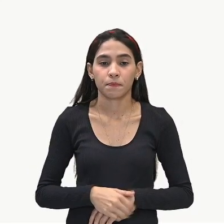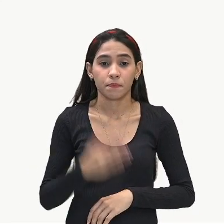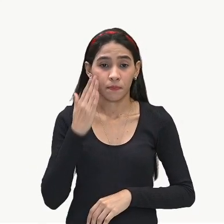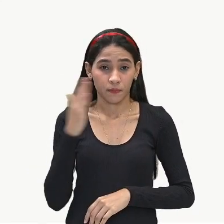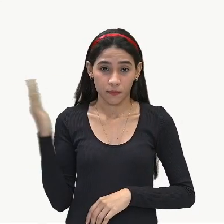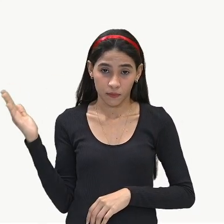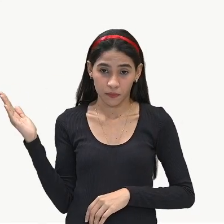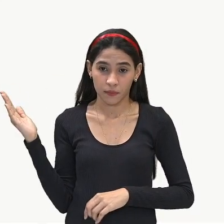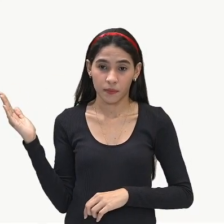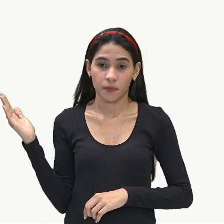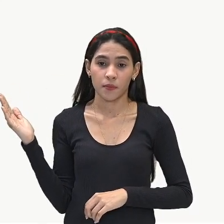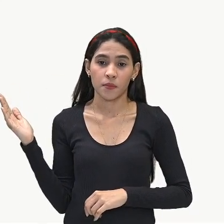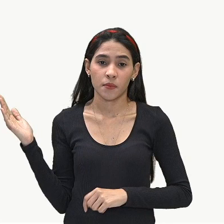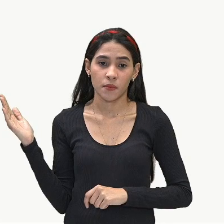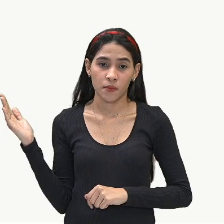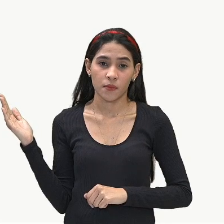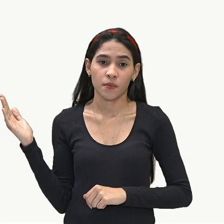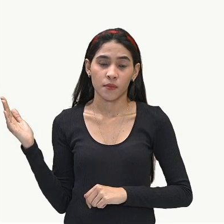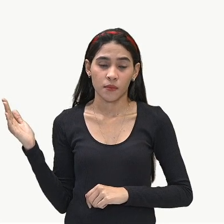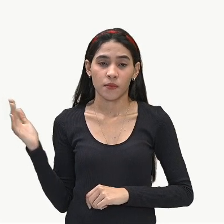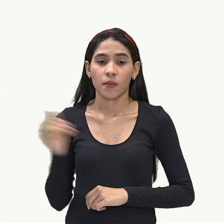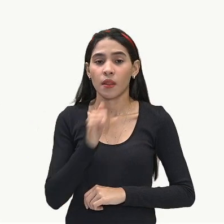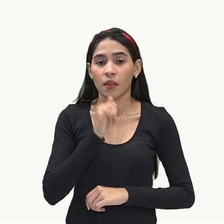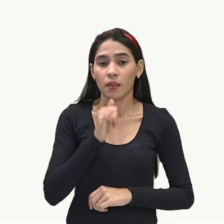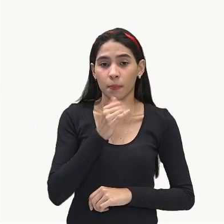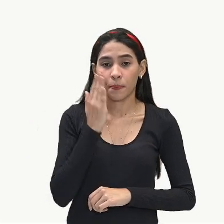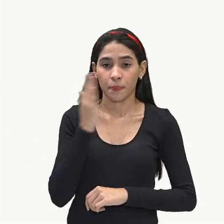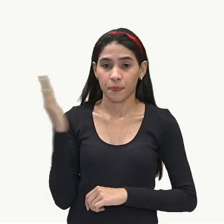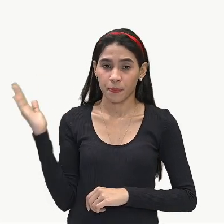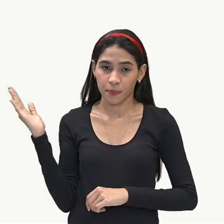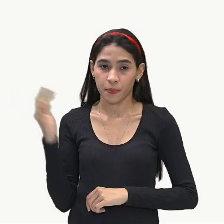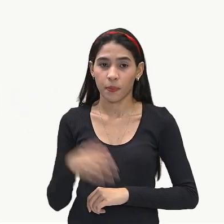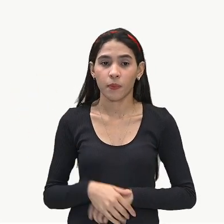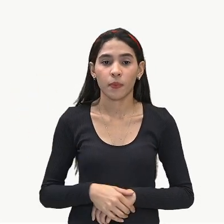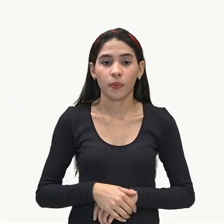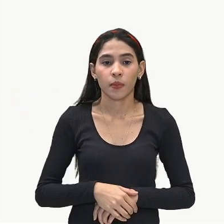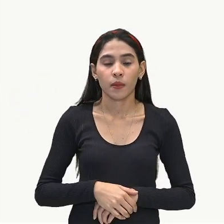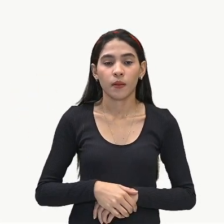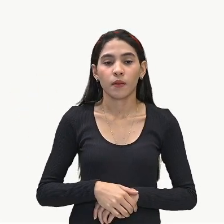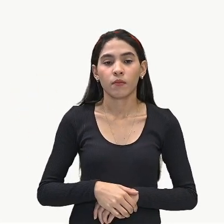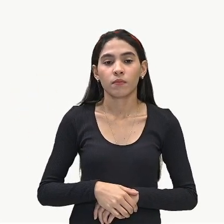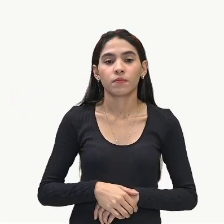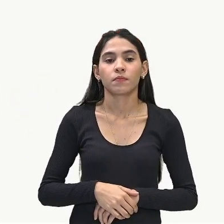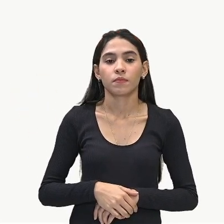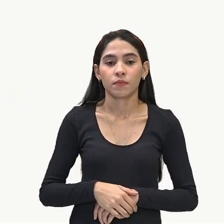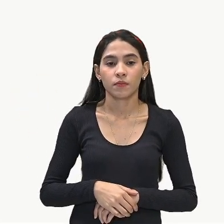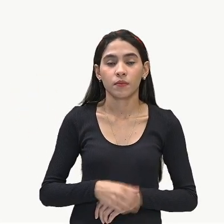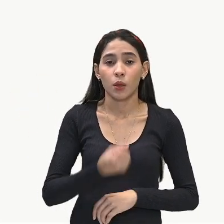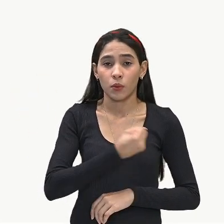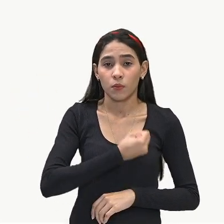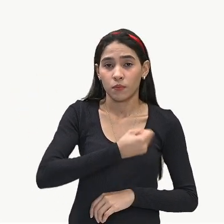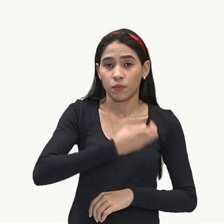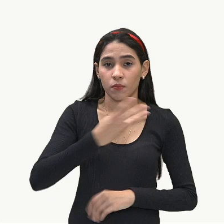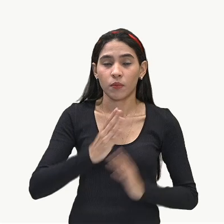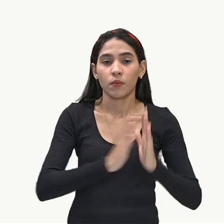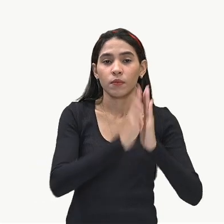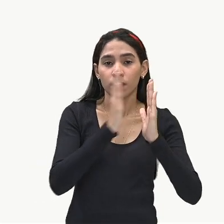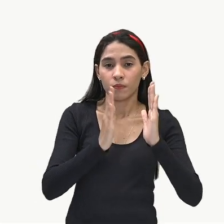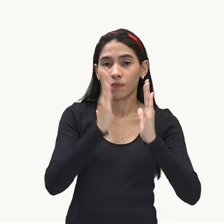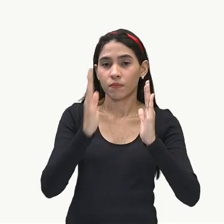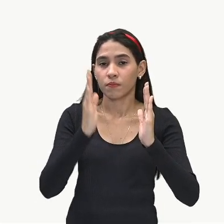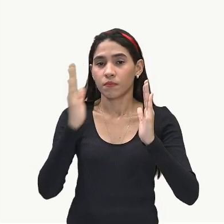logo nós passaremos para alguns exemplos. Então, nós conhecemos como sequência numérica